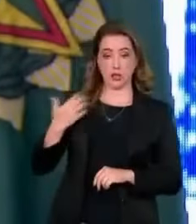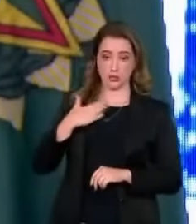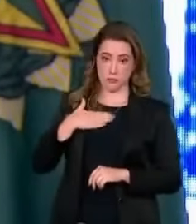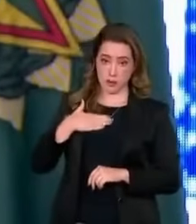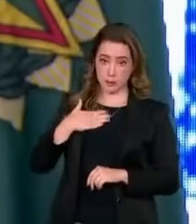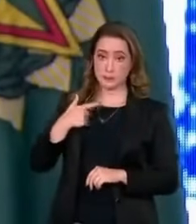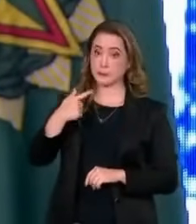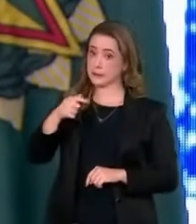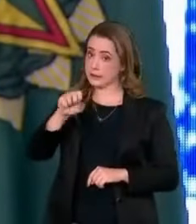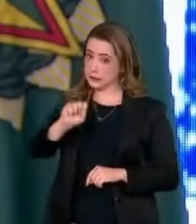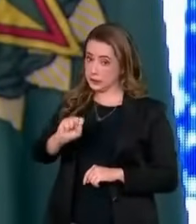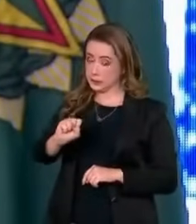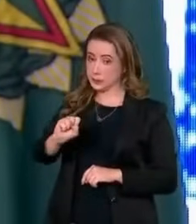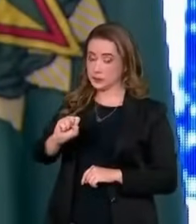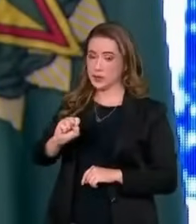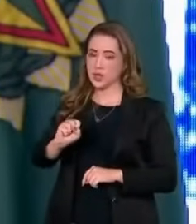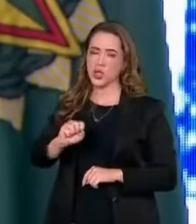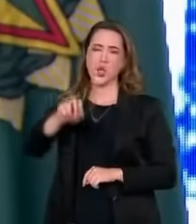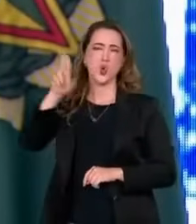de idade.